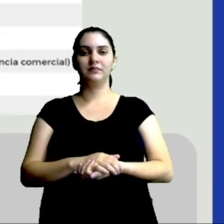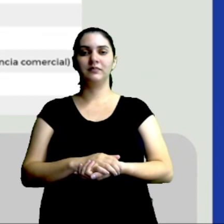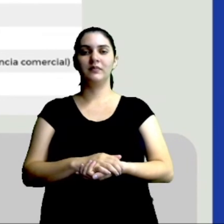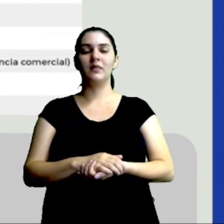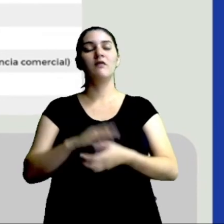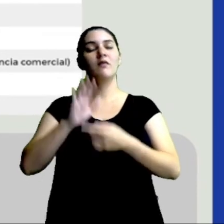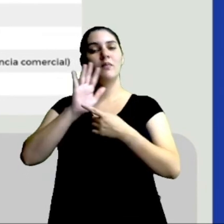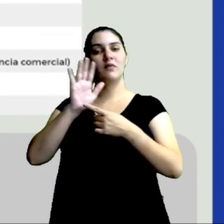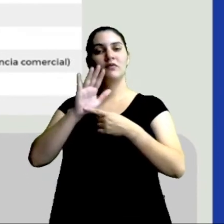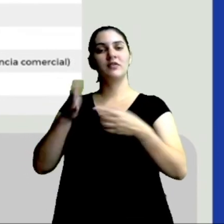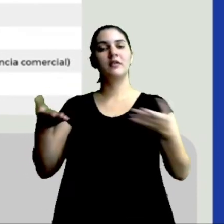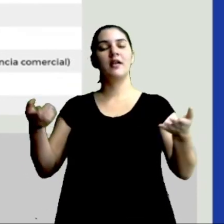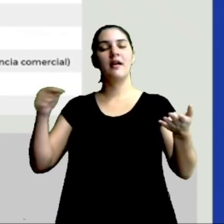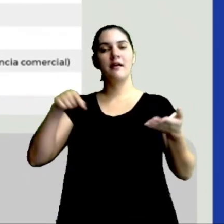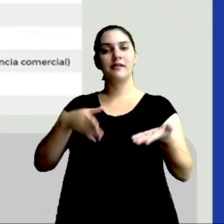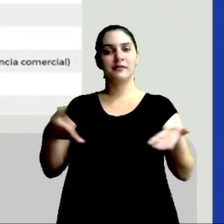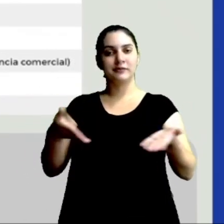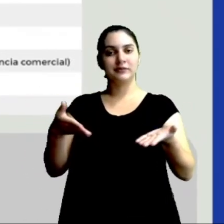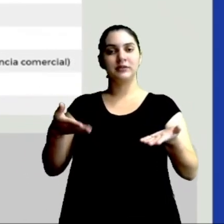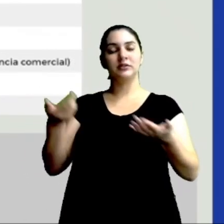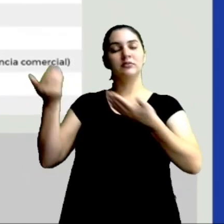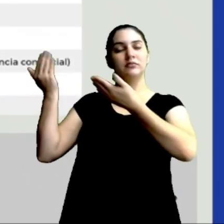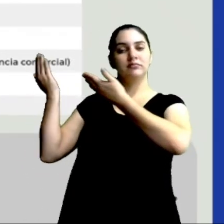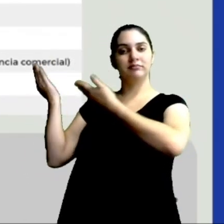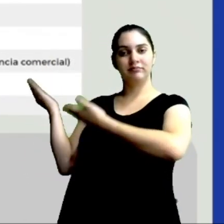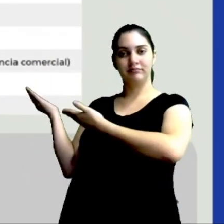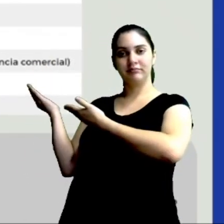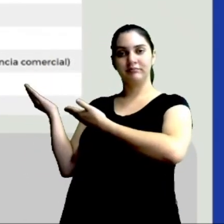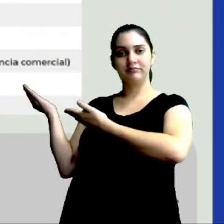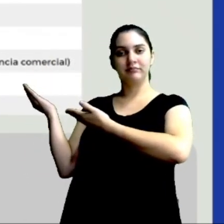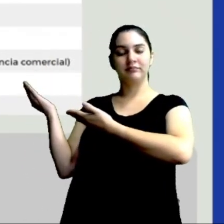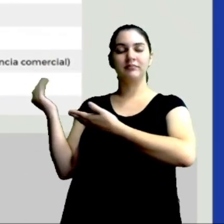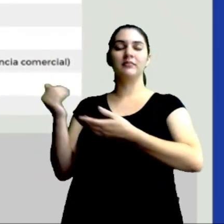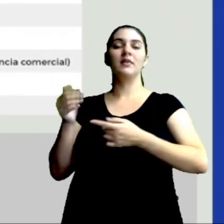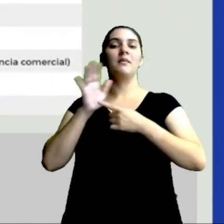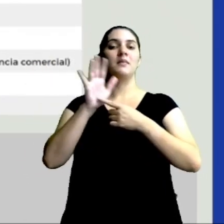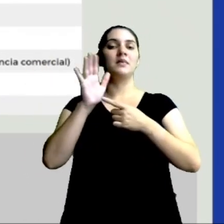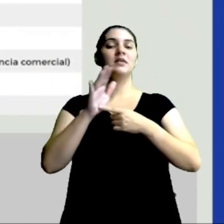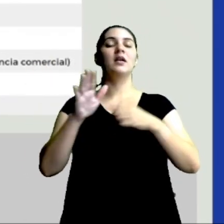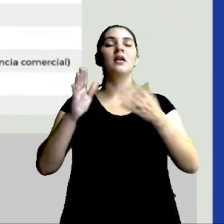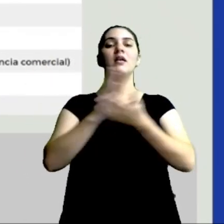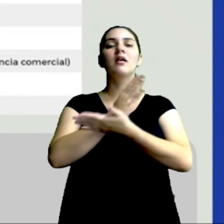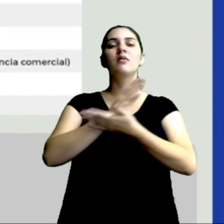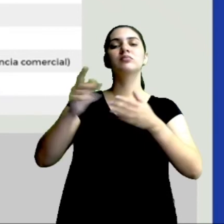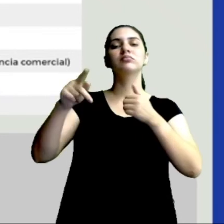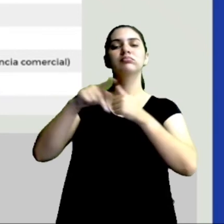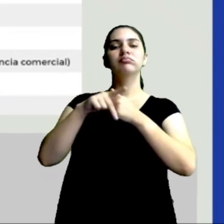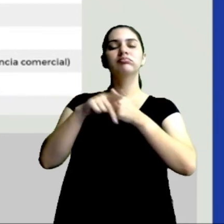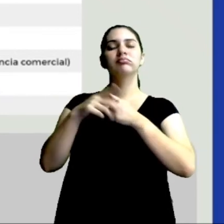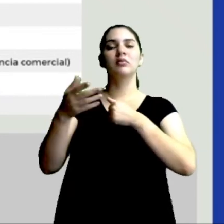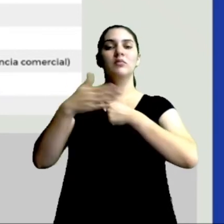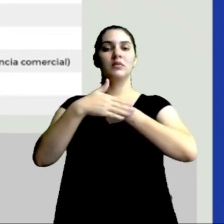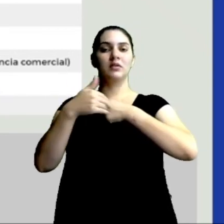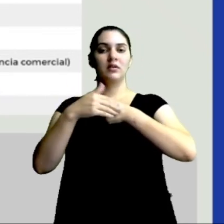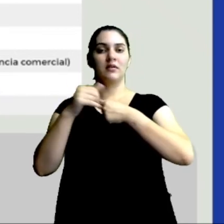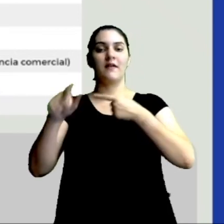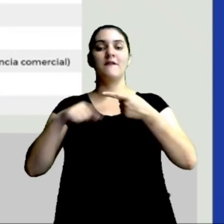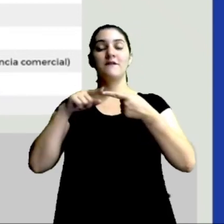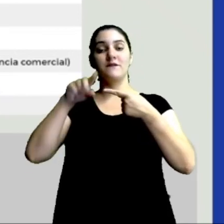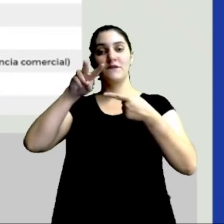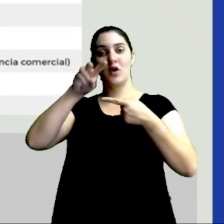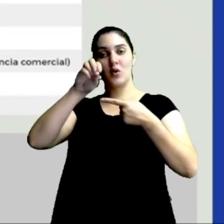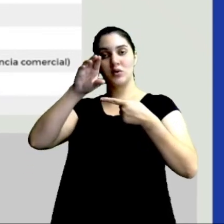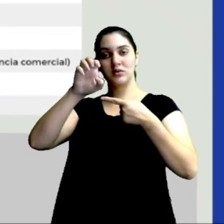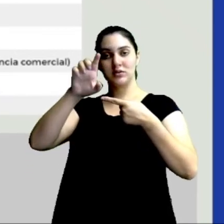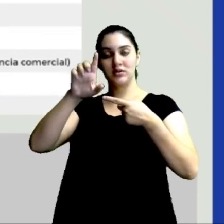Então eu trouxe aqui mais outra tabela, dessa vez para apresentar alguns pronomes de tratamento para vocês. Então temos ali o pronome ó,